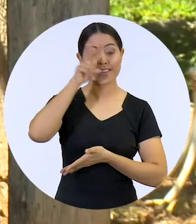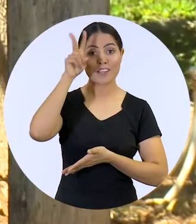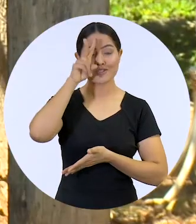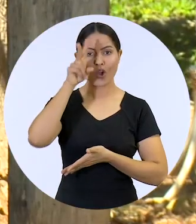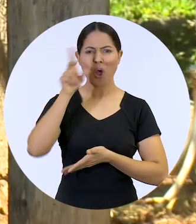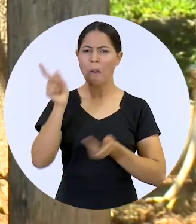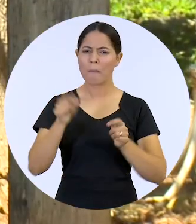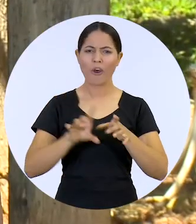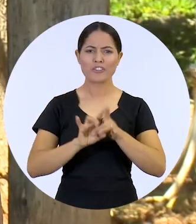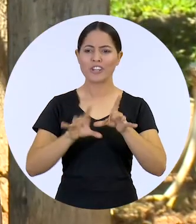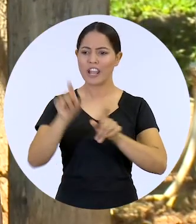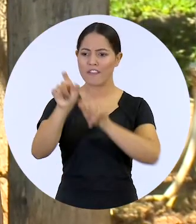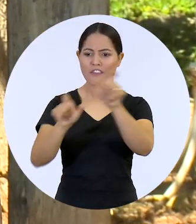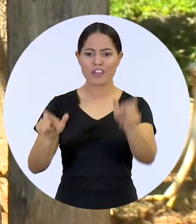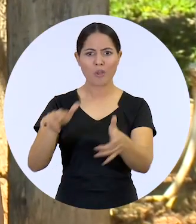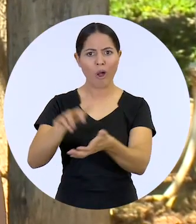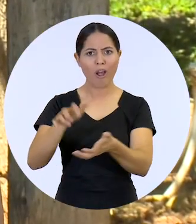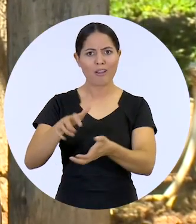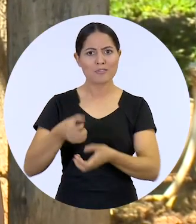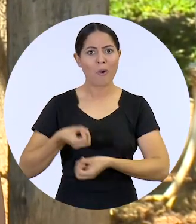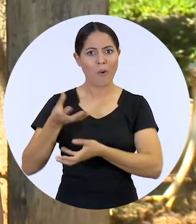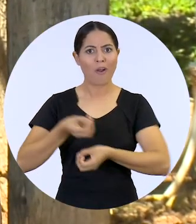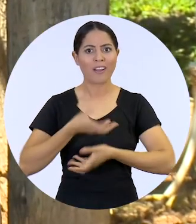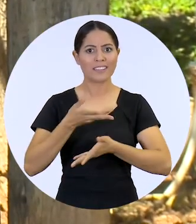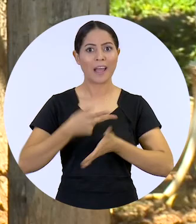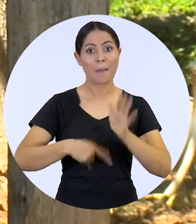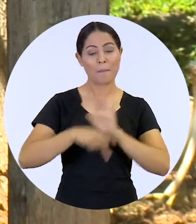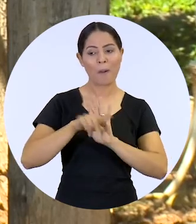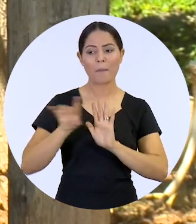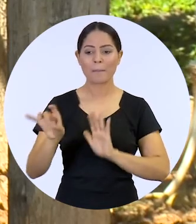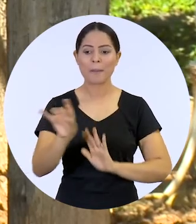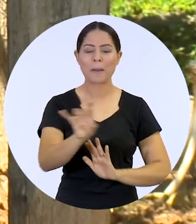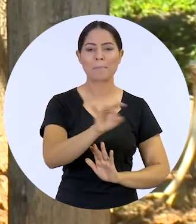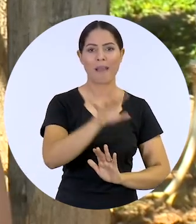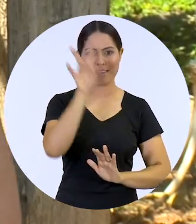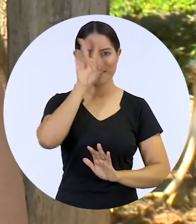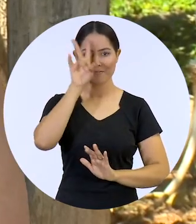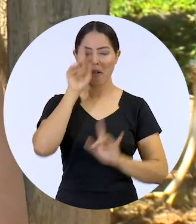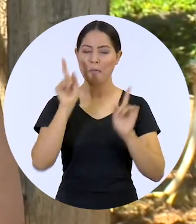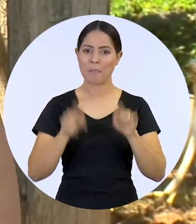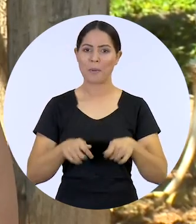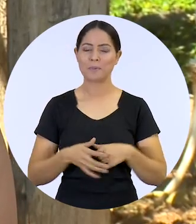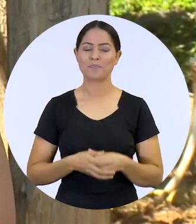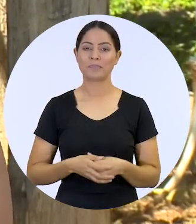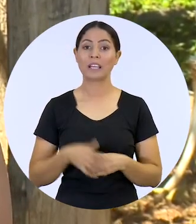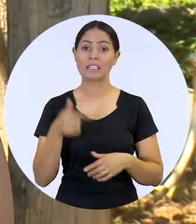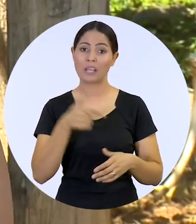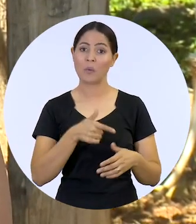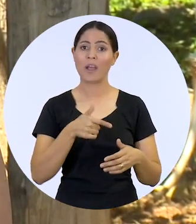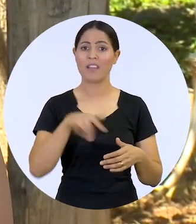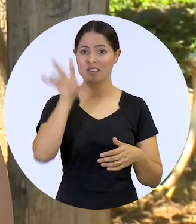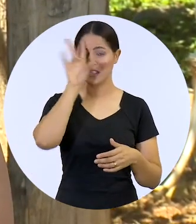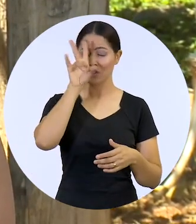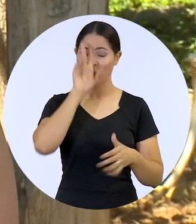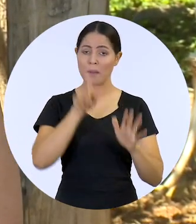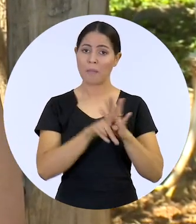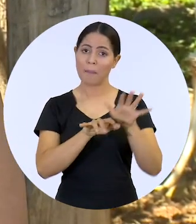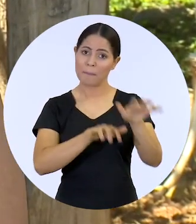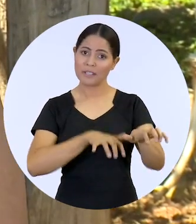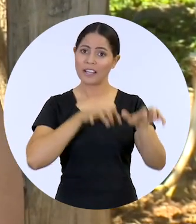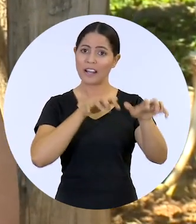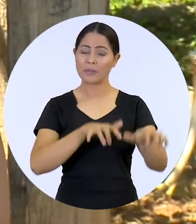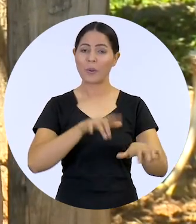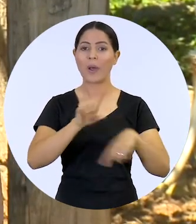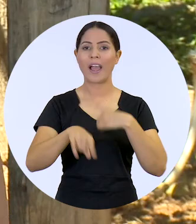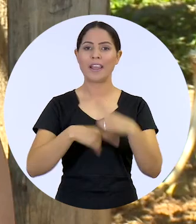histórias. Nós já tivemos momentos que são histórias construídas pelos moradores, né? Eles contam as histórias e